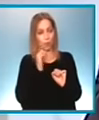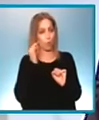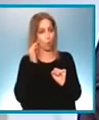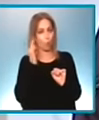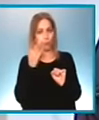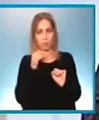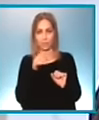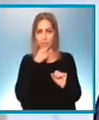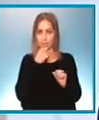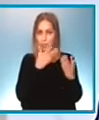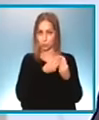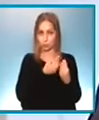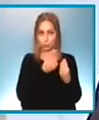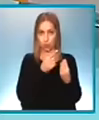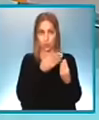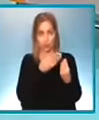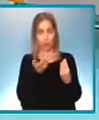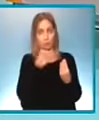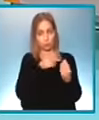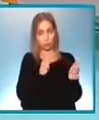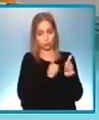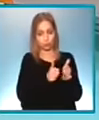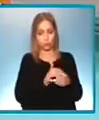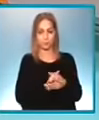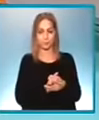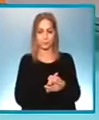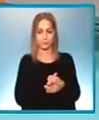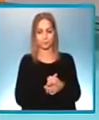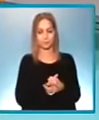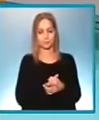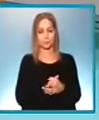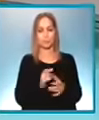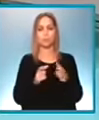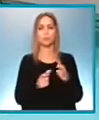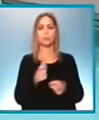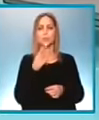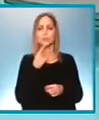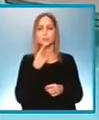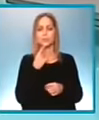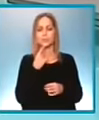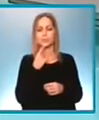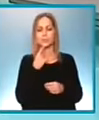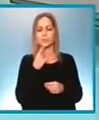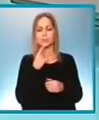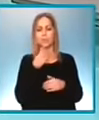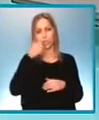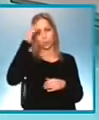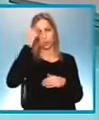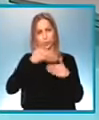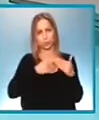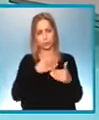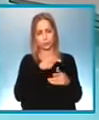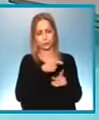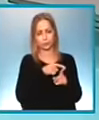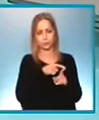Maia... Agora ela. Não, para as pessoas perceberem... no fundo, a continuação da história, porque